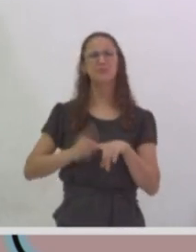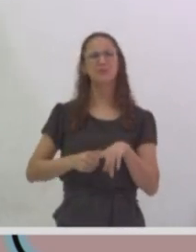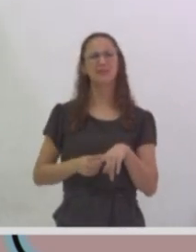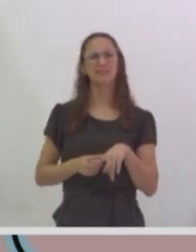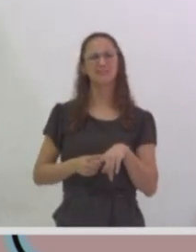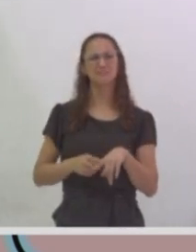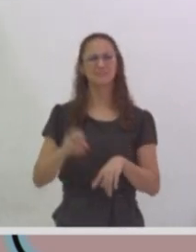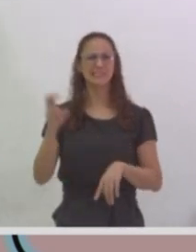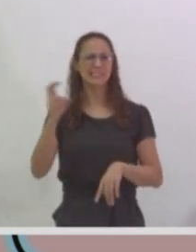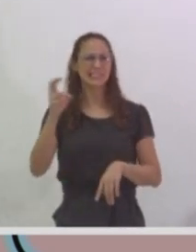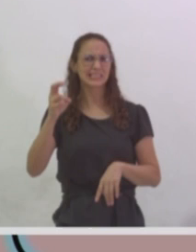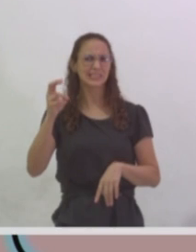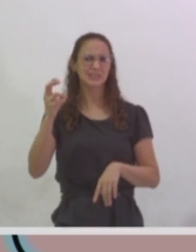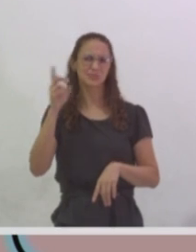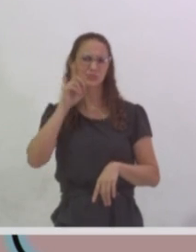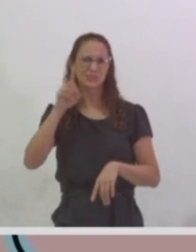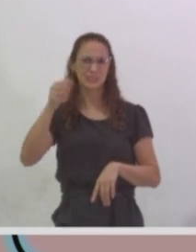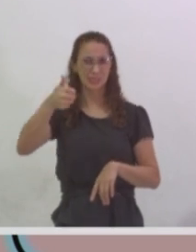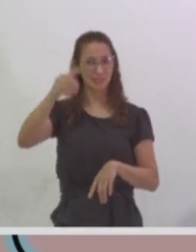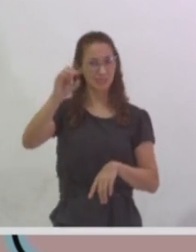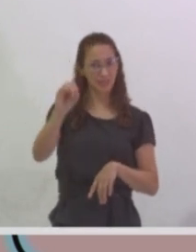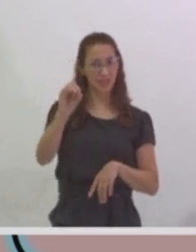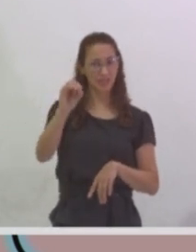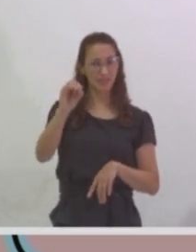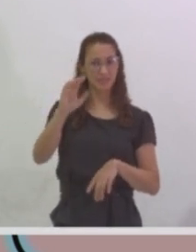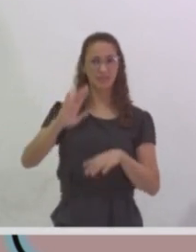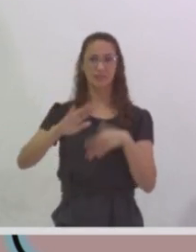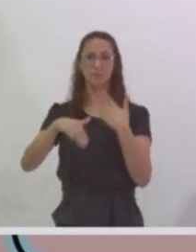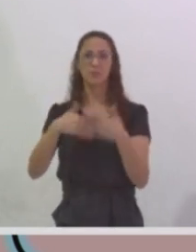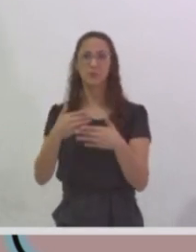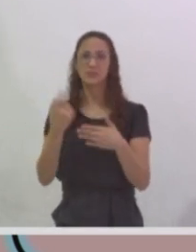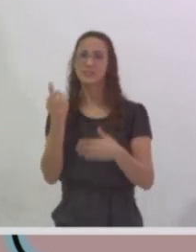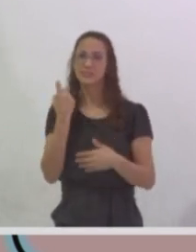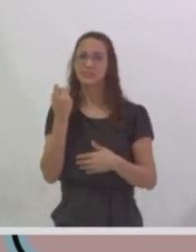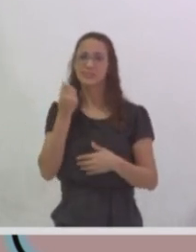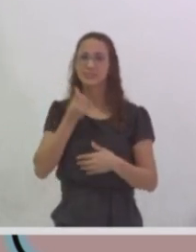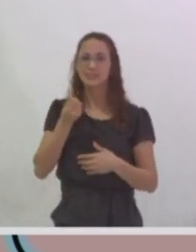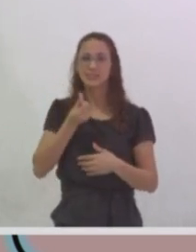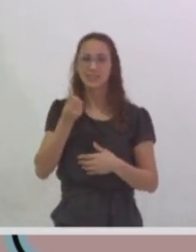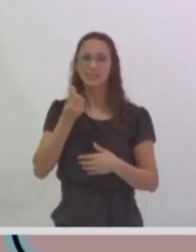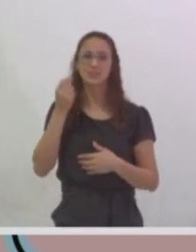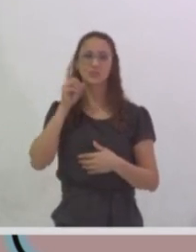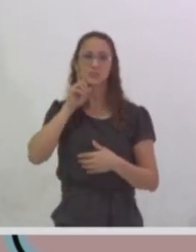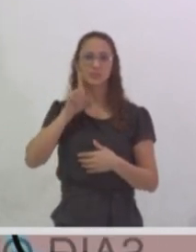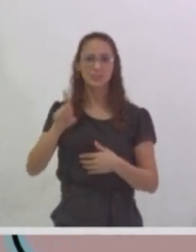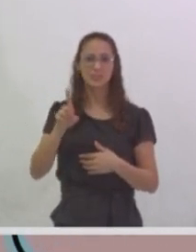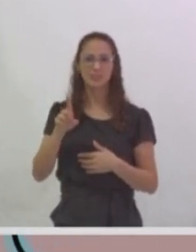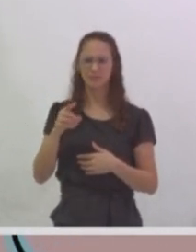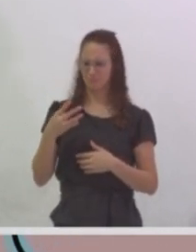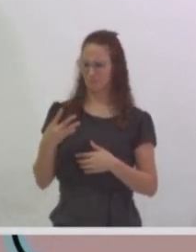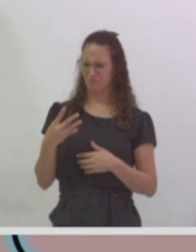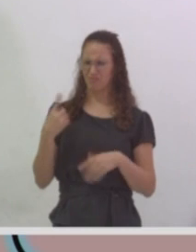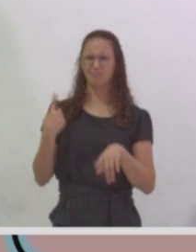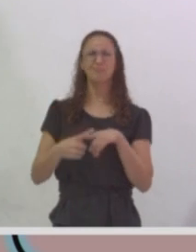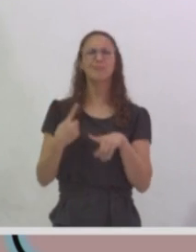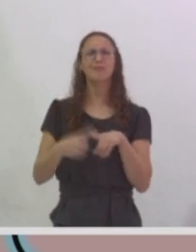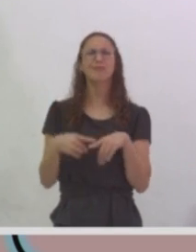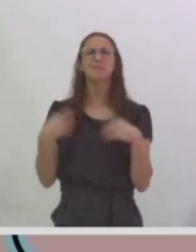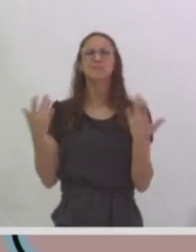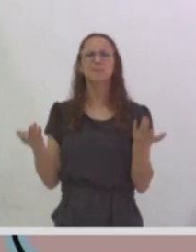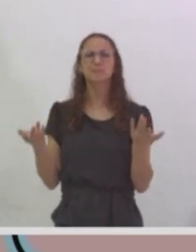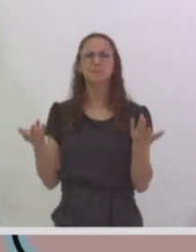foi 10 e no sexto foi só 4? Vai lá, dá uma lida no nosso texto e vamos lembrar por quê.